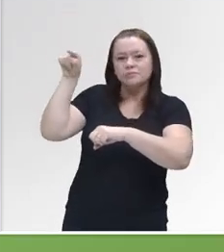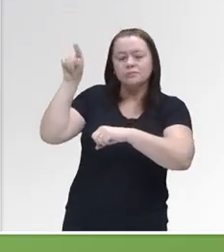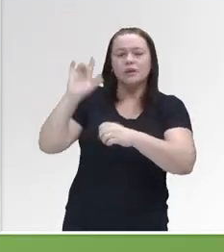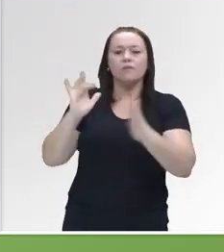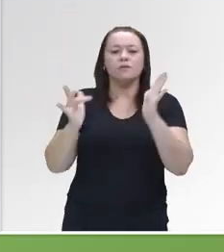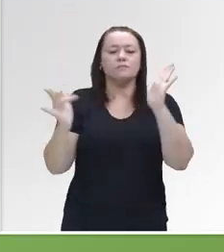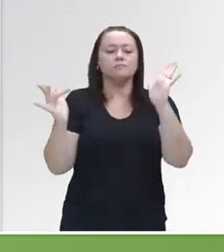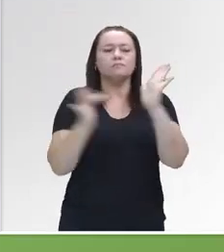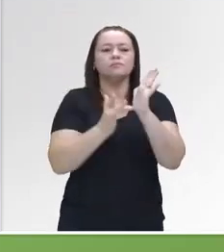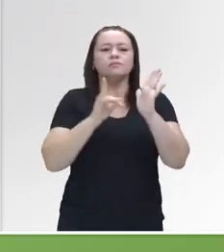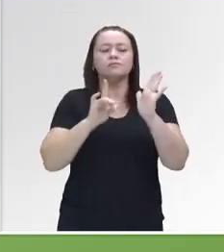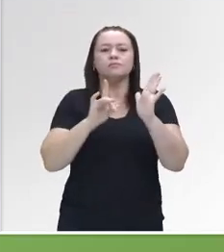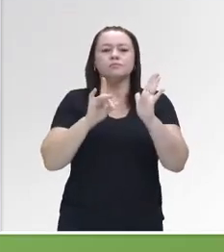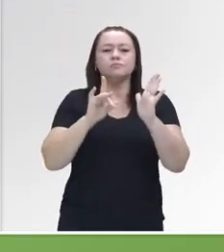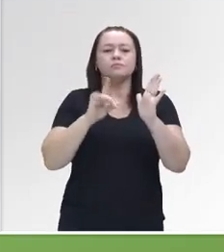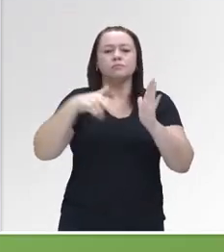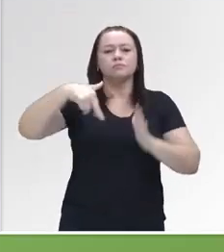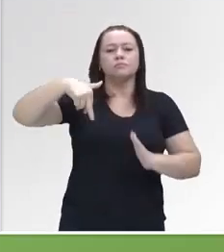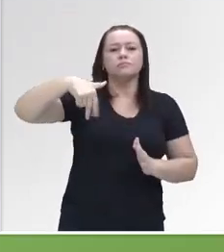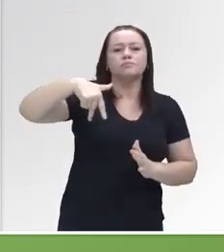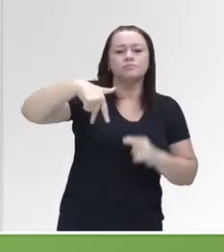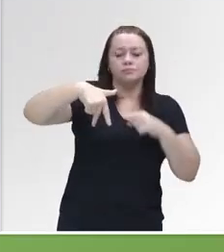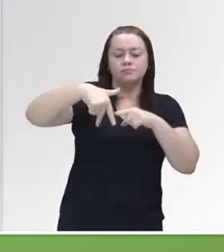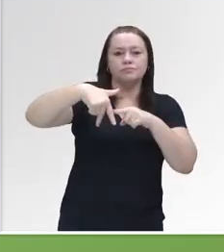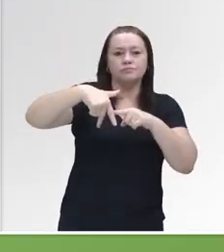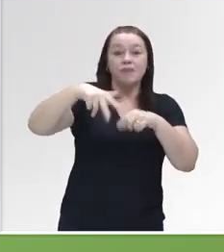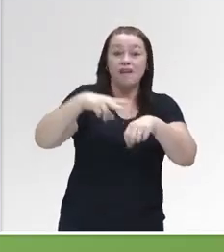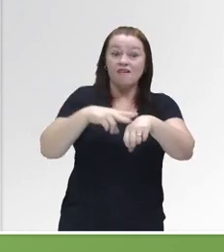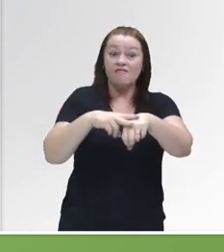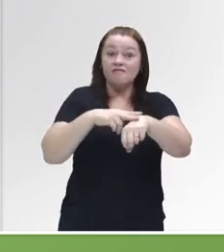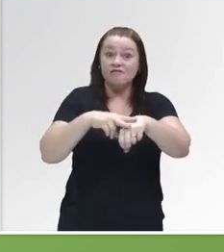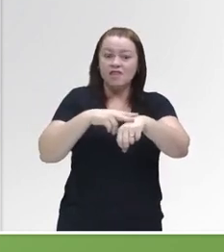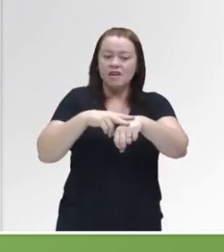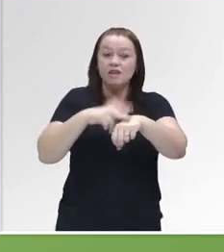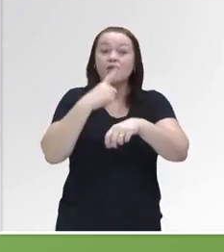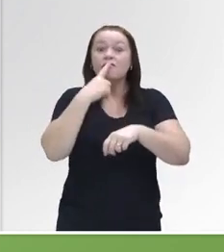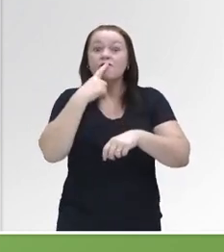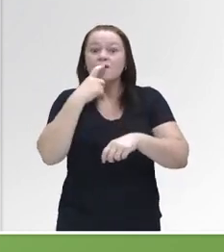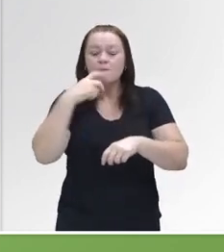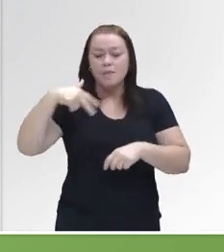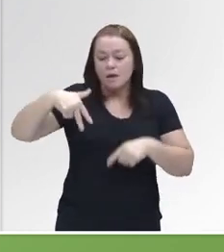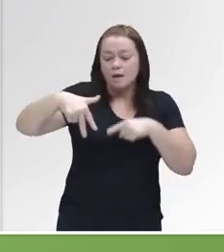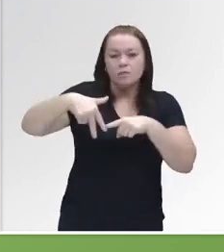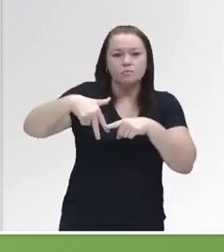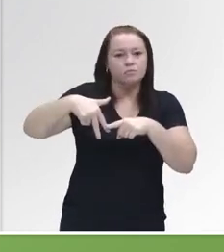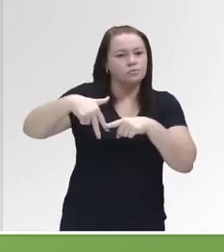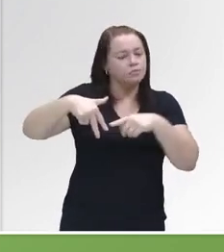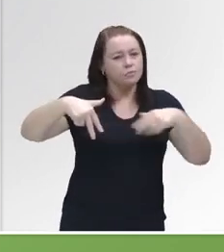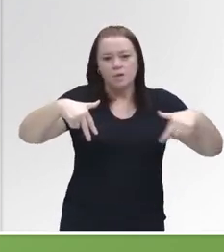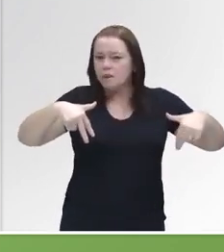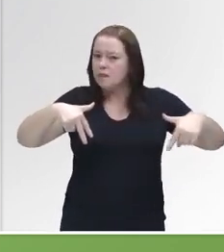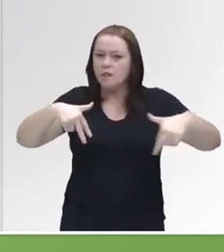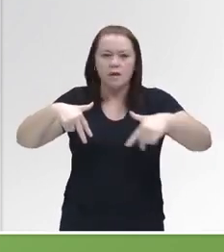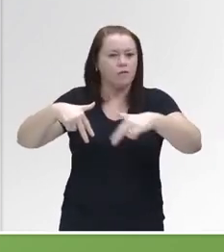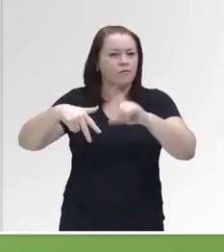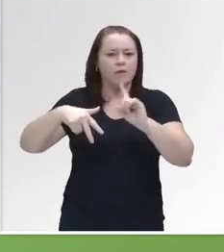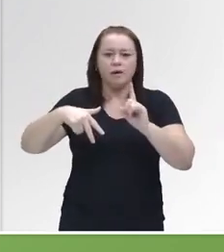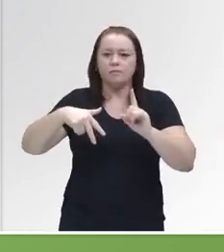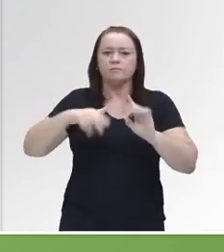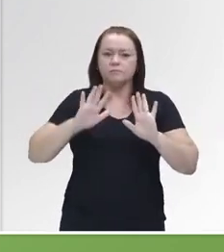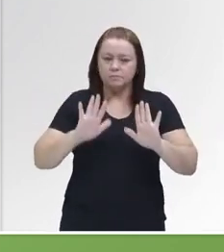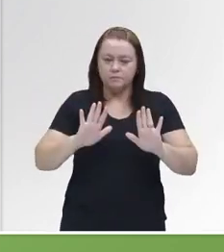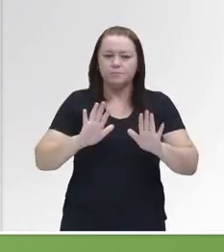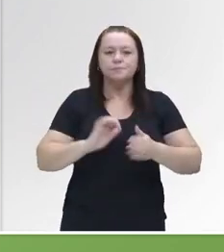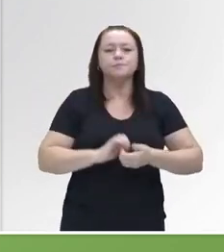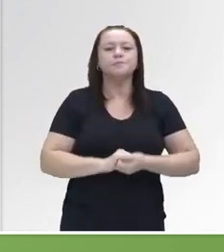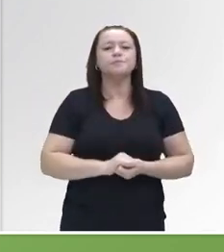você, não vá, não atravesse. Só quando ele estiver de cor Verde, isso mesmo. Isso